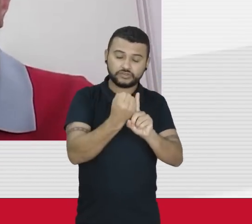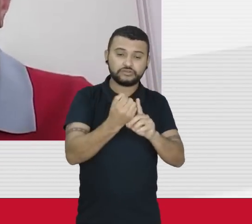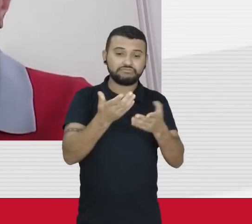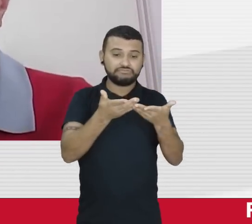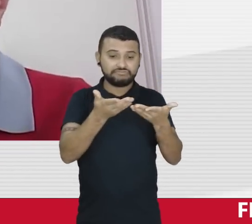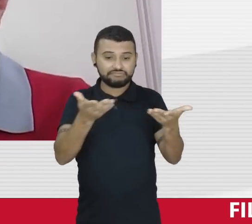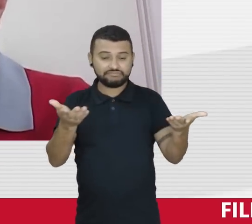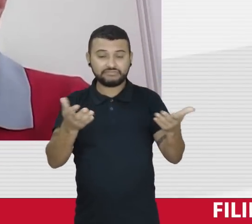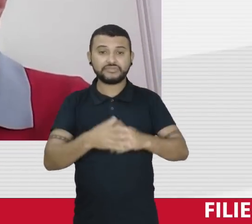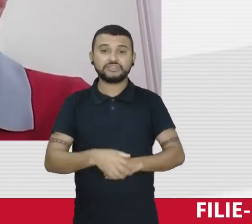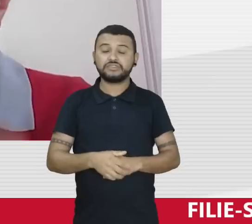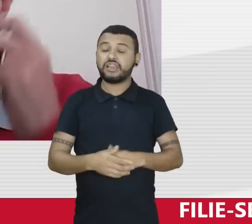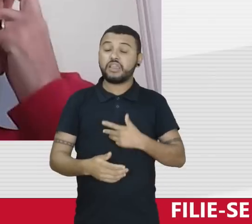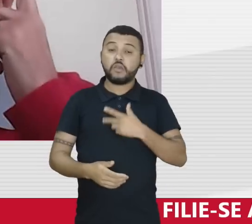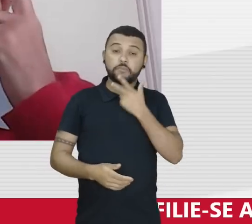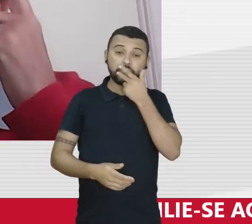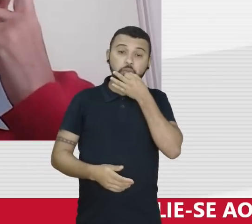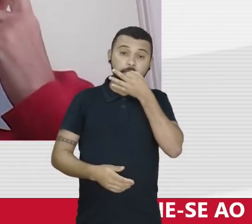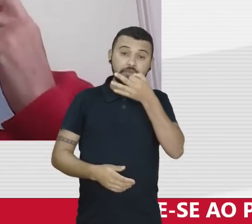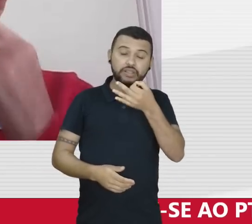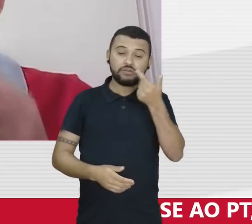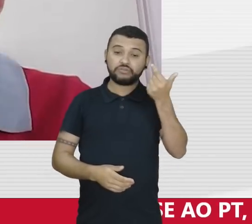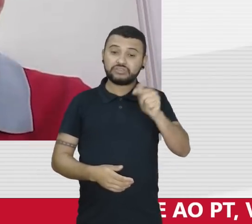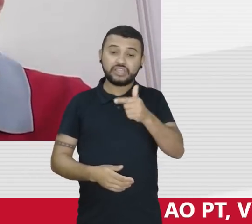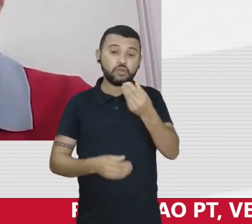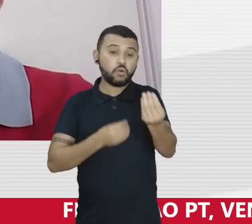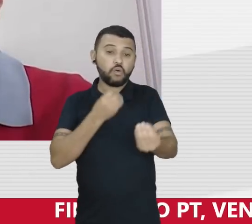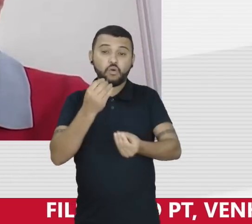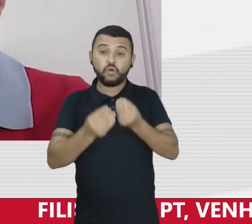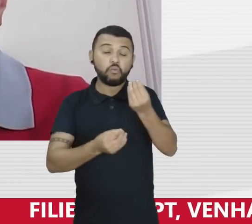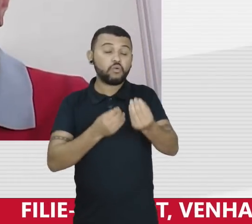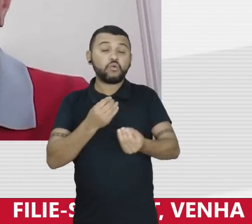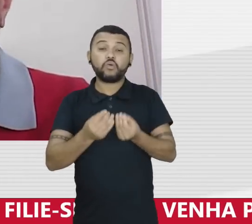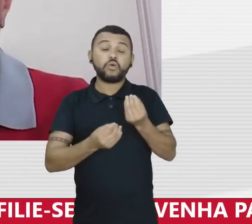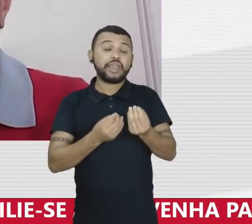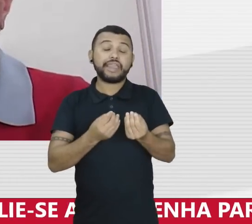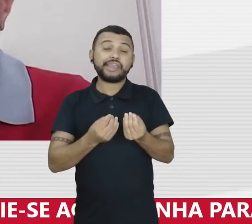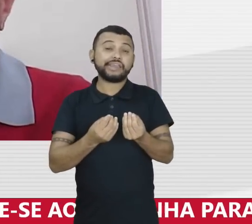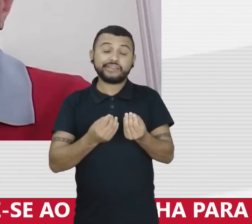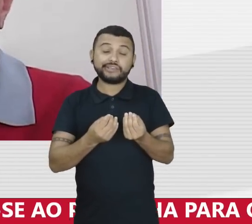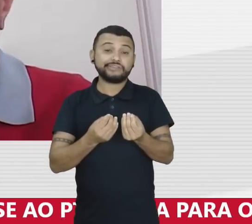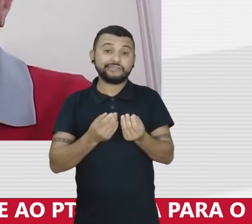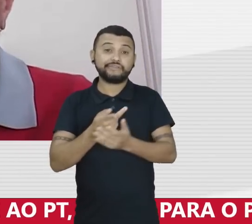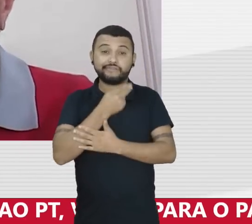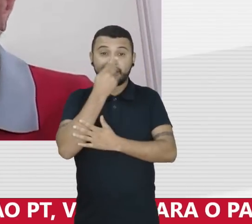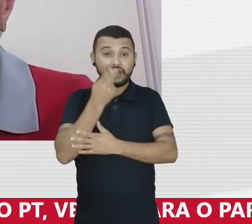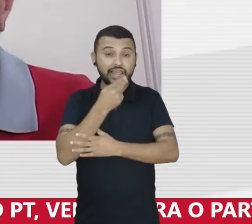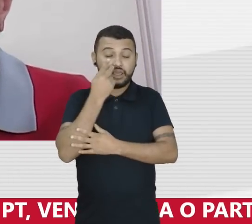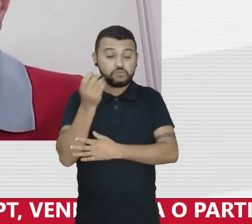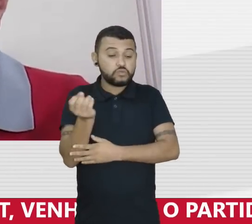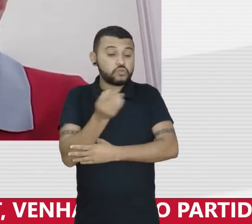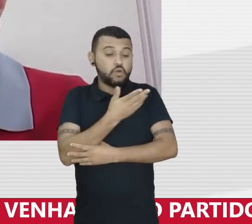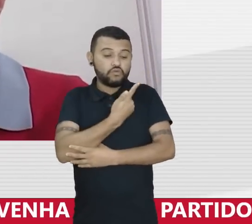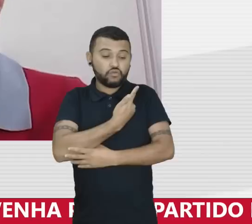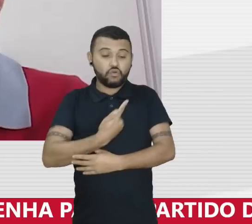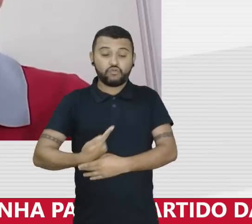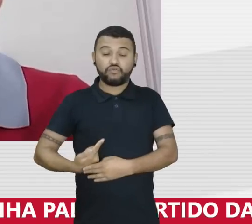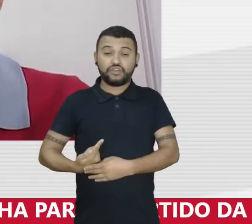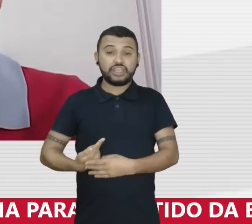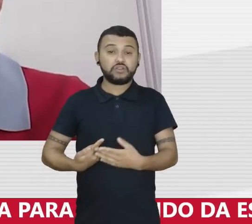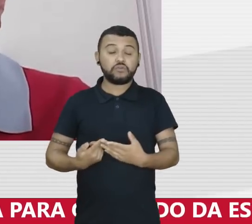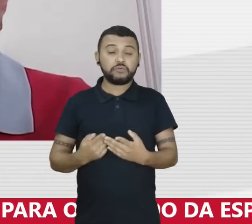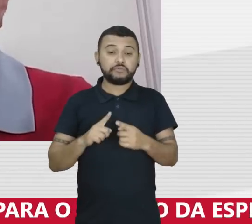tem como, Paulo, e concluo com isso, essa introdução, a gente falar de um novo governo que não tenha